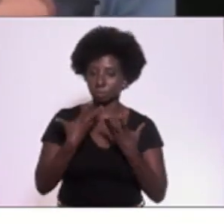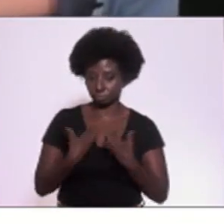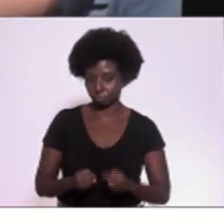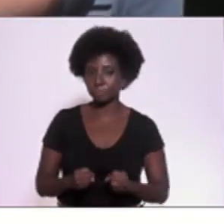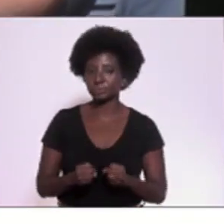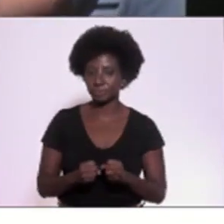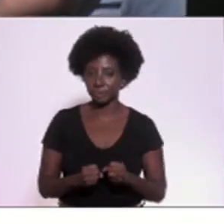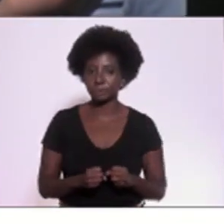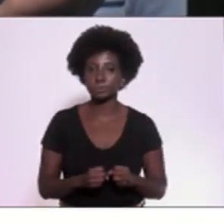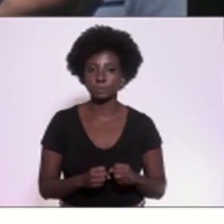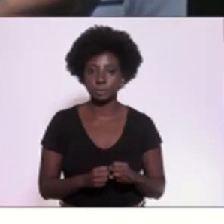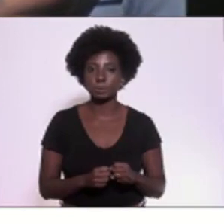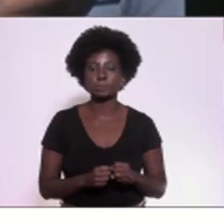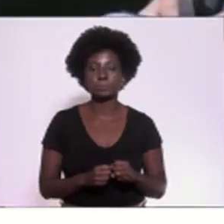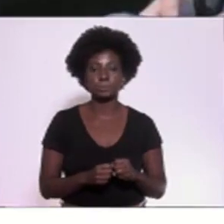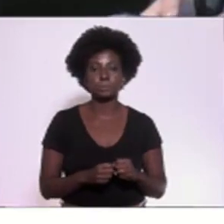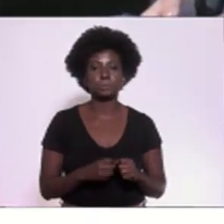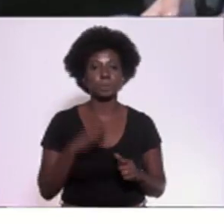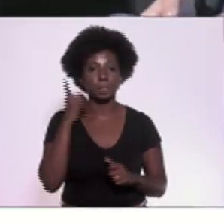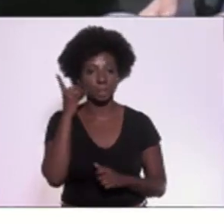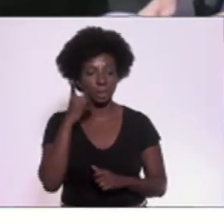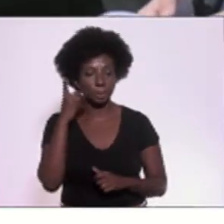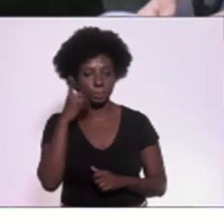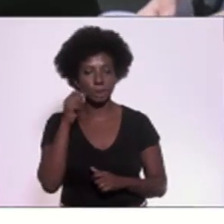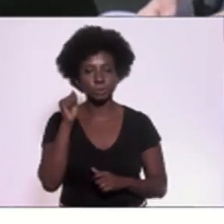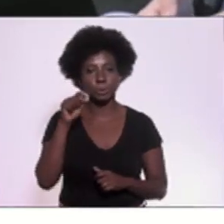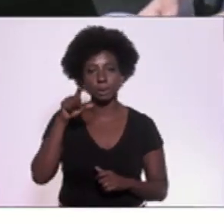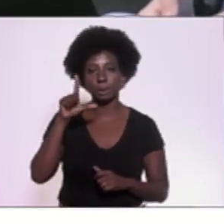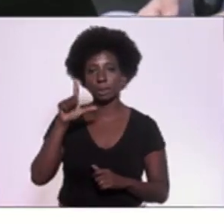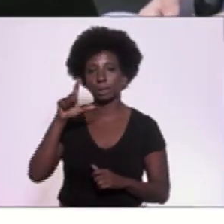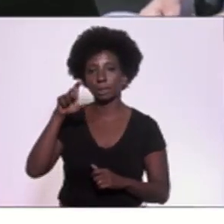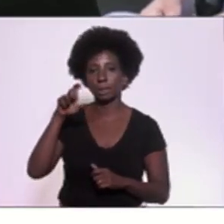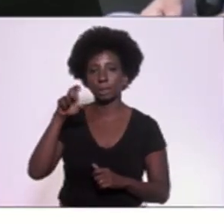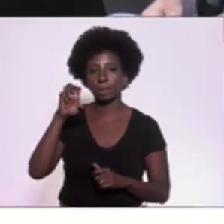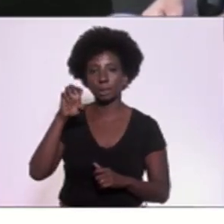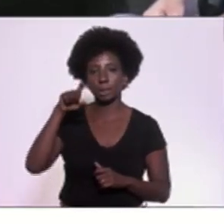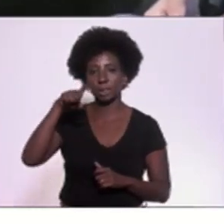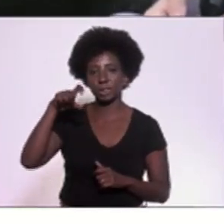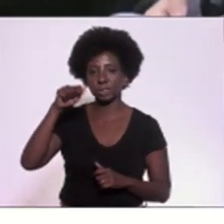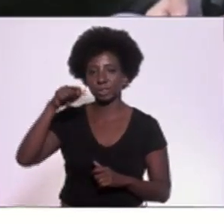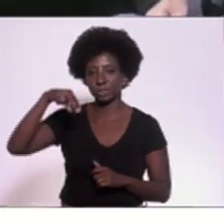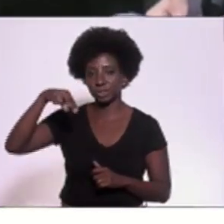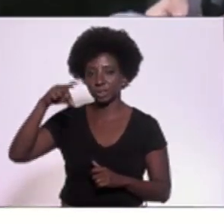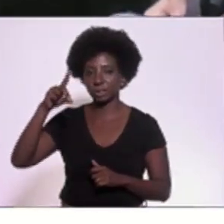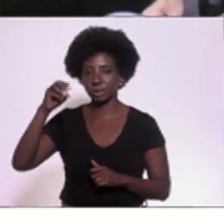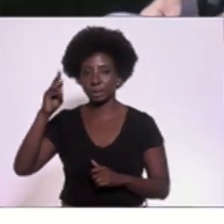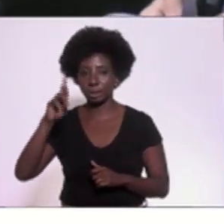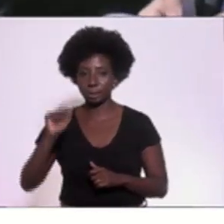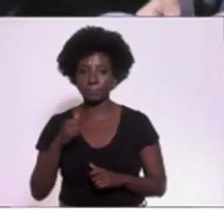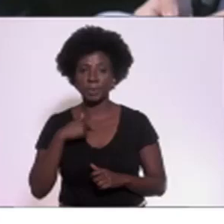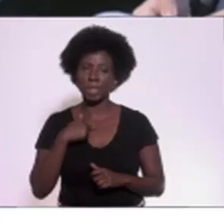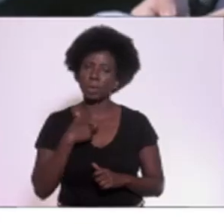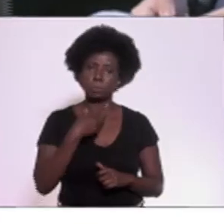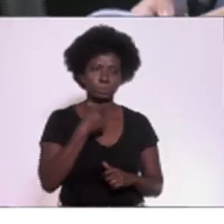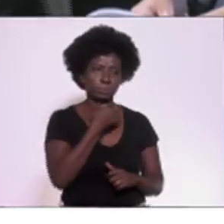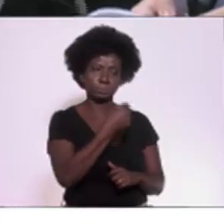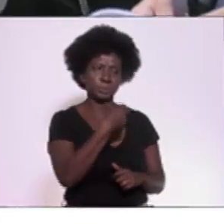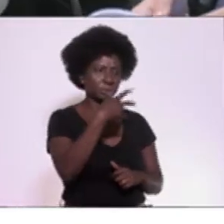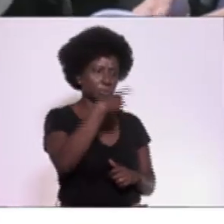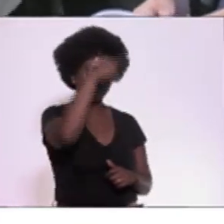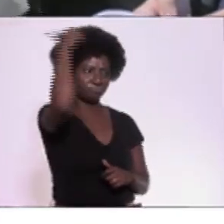aprovados. Deputado Alexandre. Senhor presidente, eu vou ter que discordar do nobre deputado Luiz Paulo, porque ele